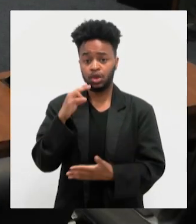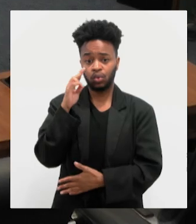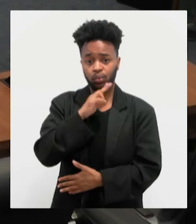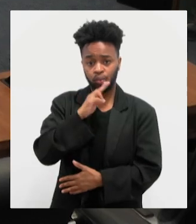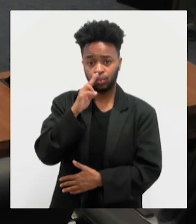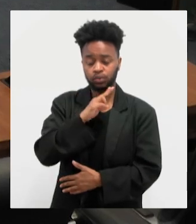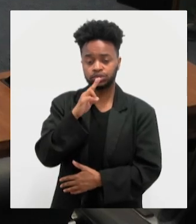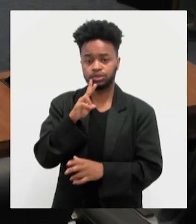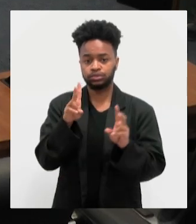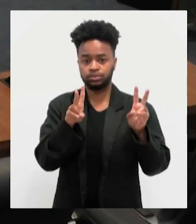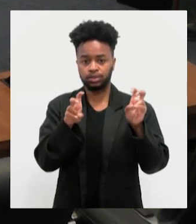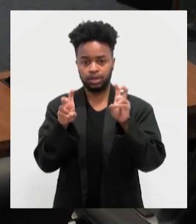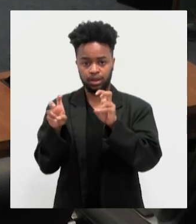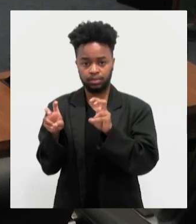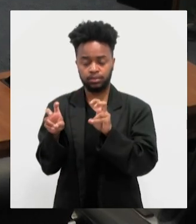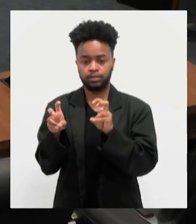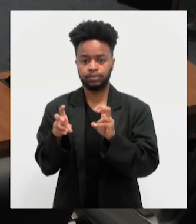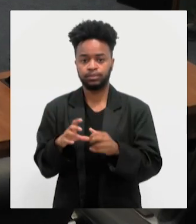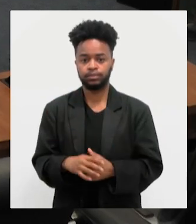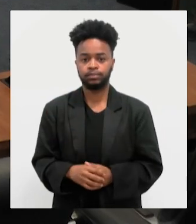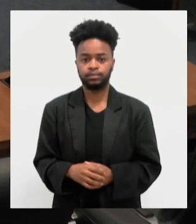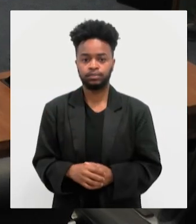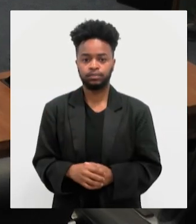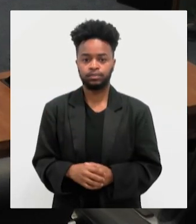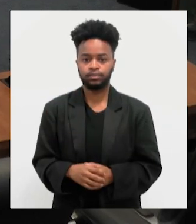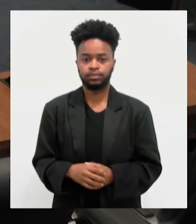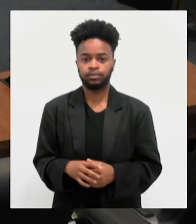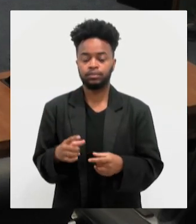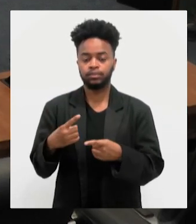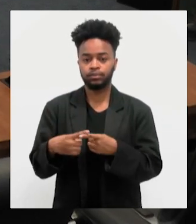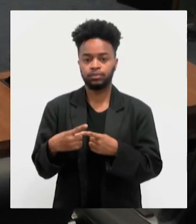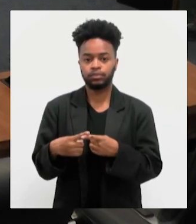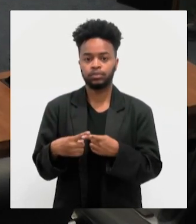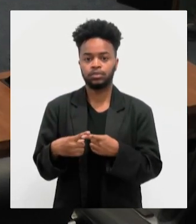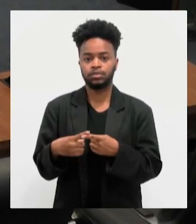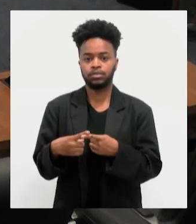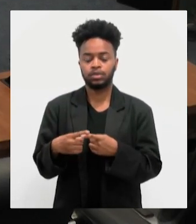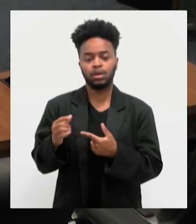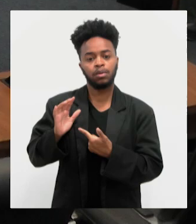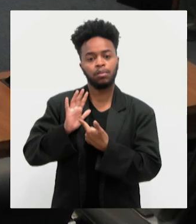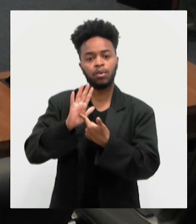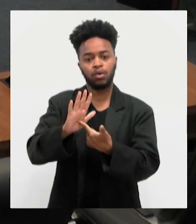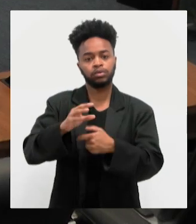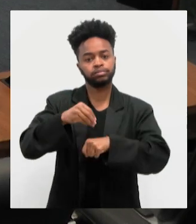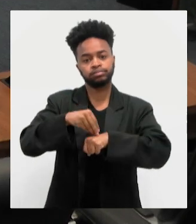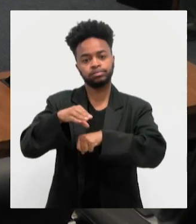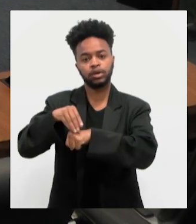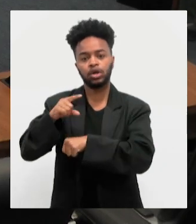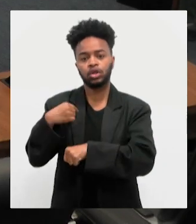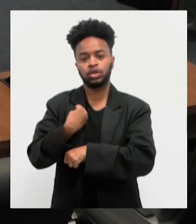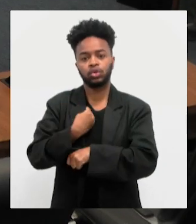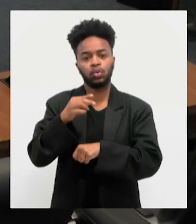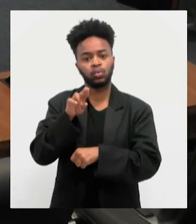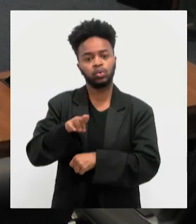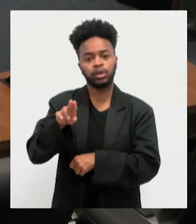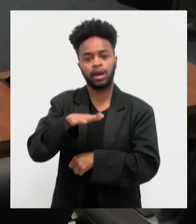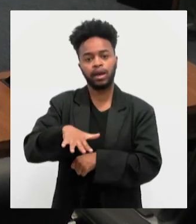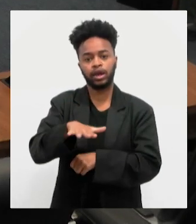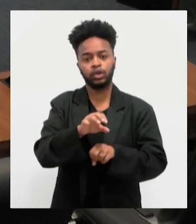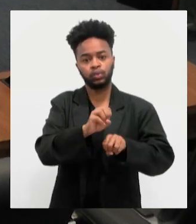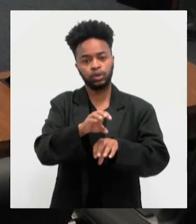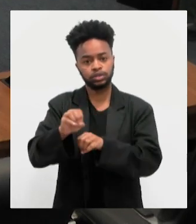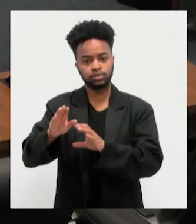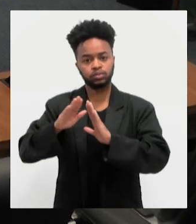esse tema que traz, né, para a gente colocar para a educação, para as escolas, para